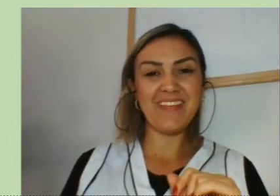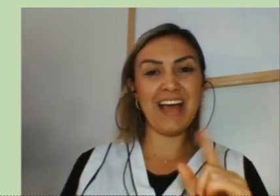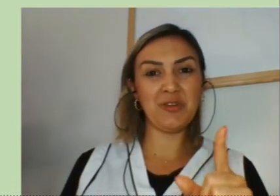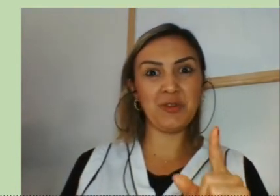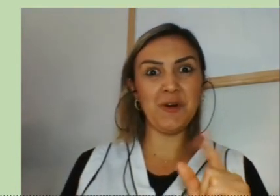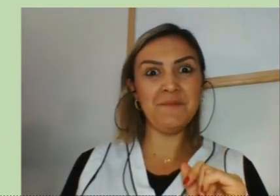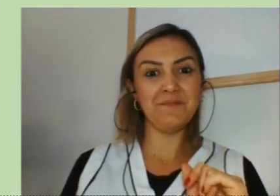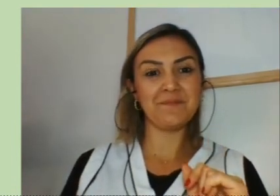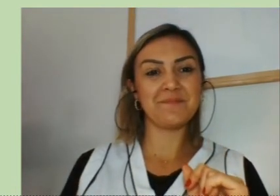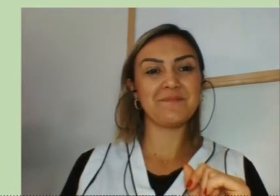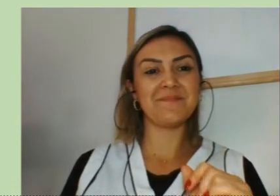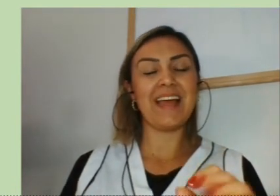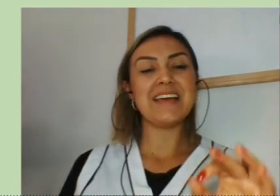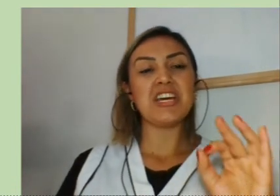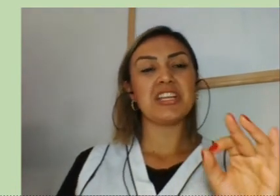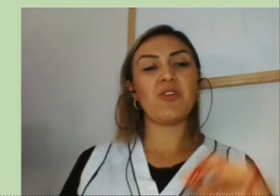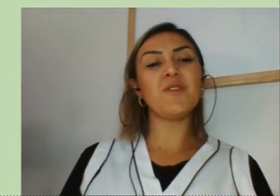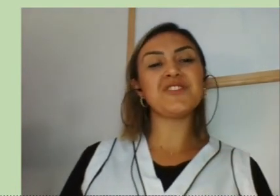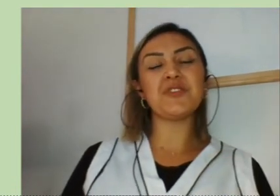Anotou?